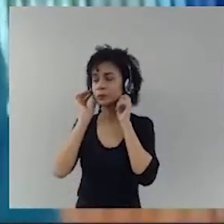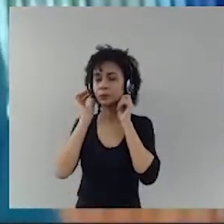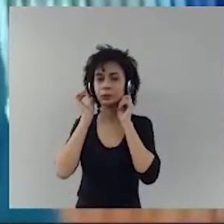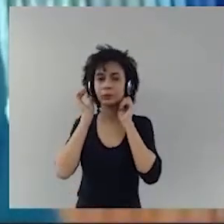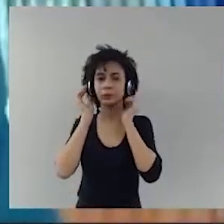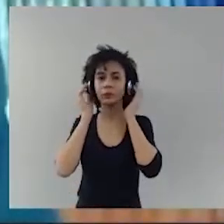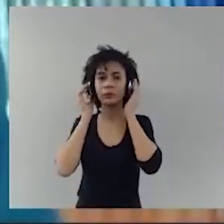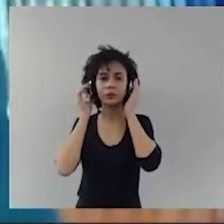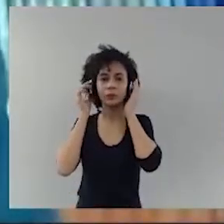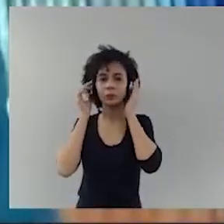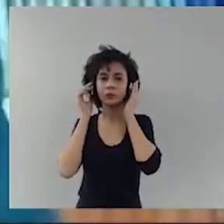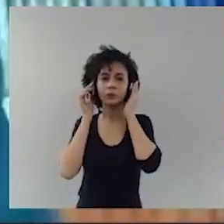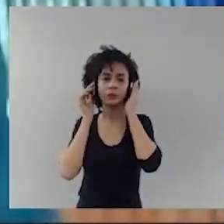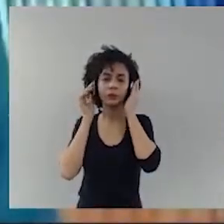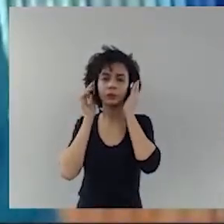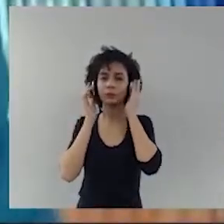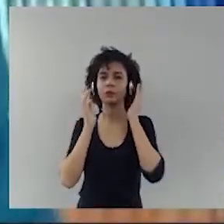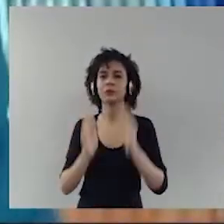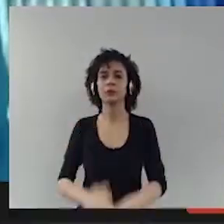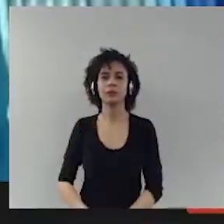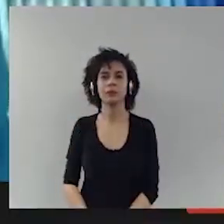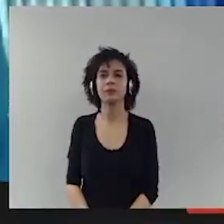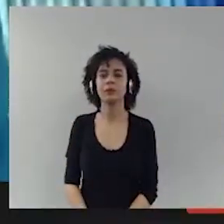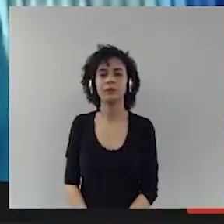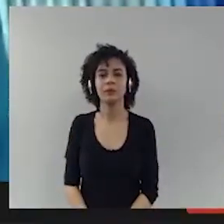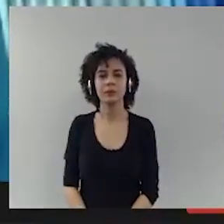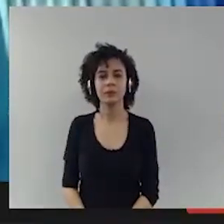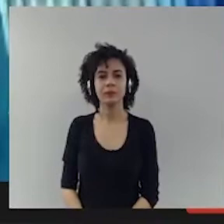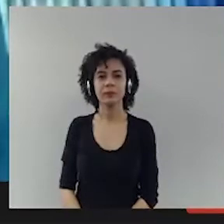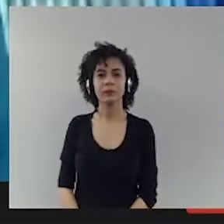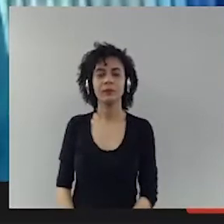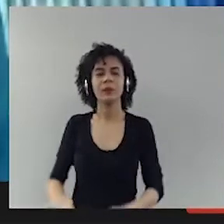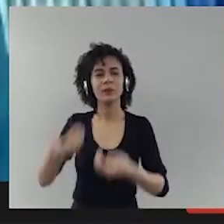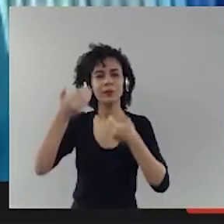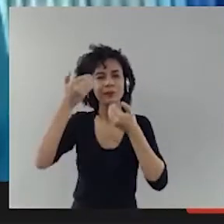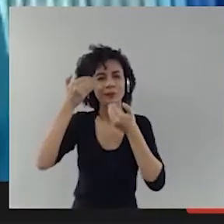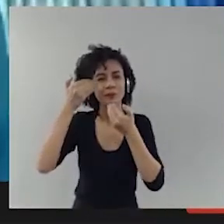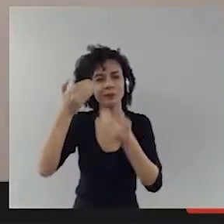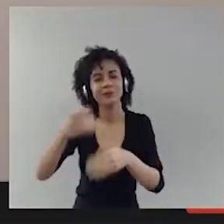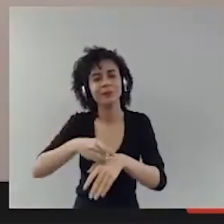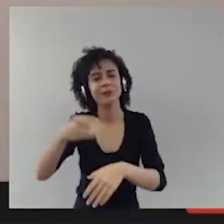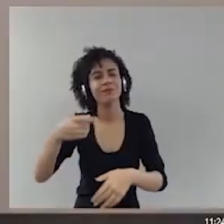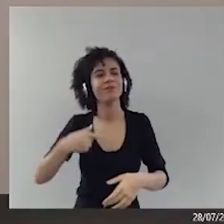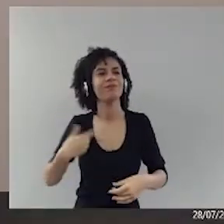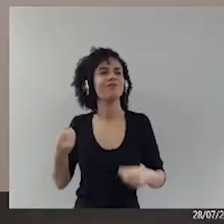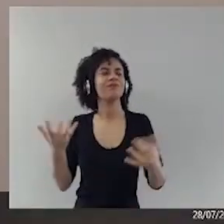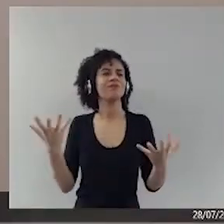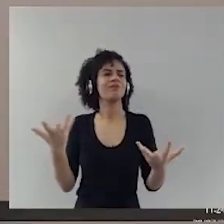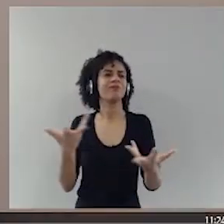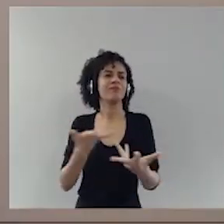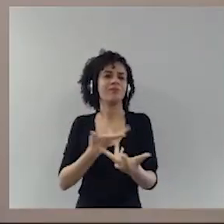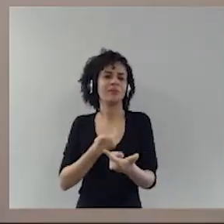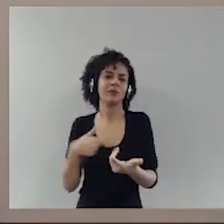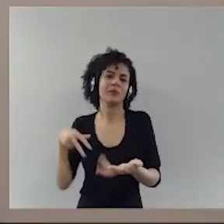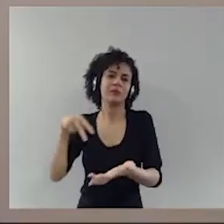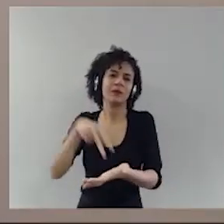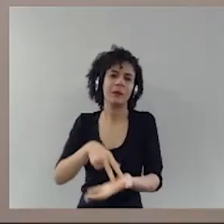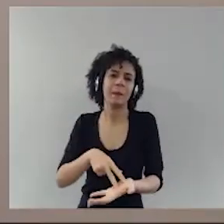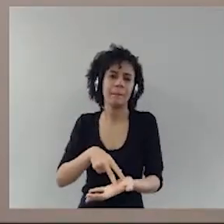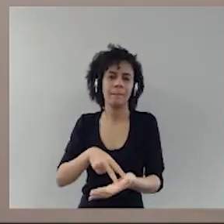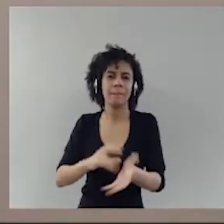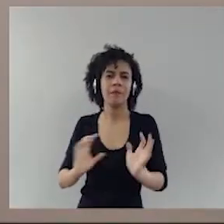e obrigado por andré é uma grande satisfação uma enorme honra participar desse evento da oab